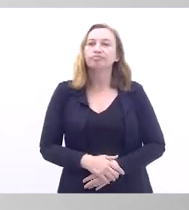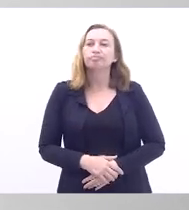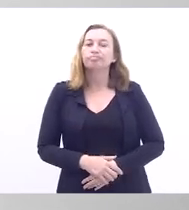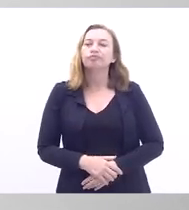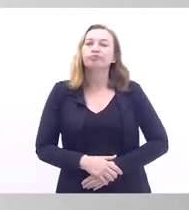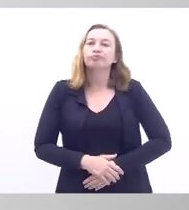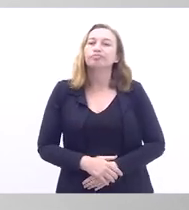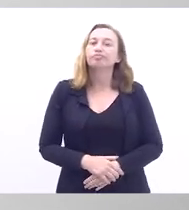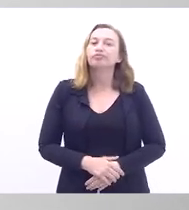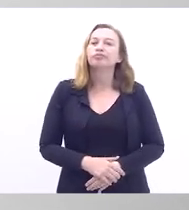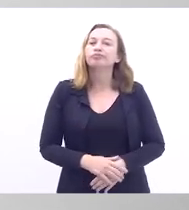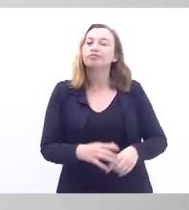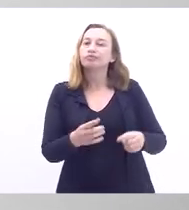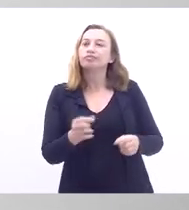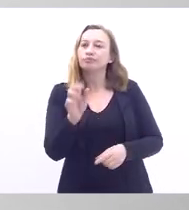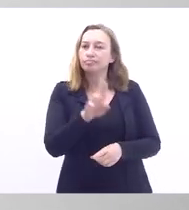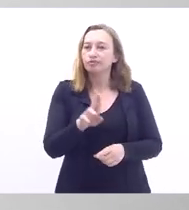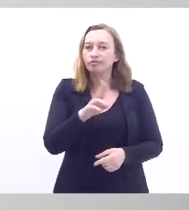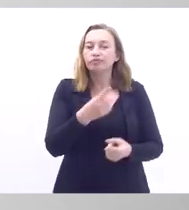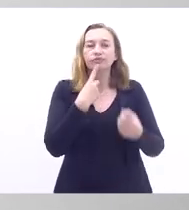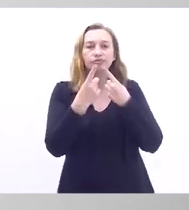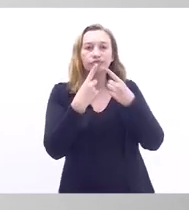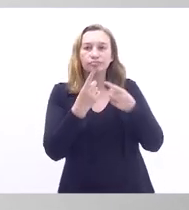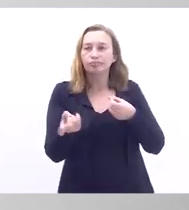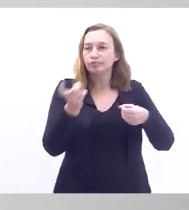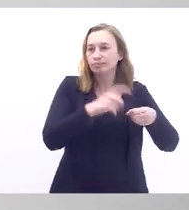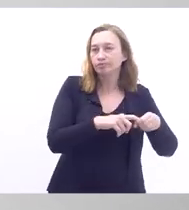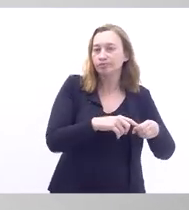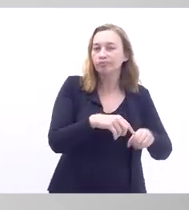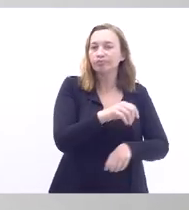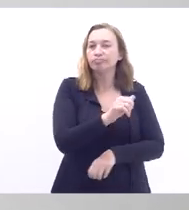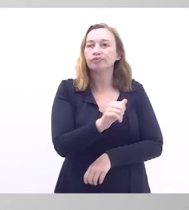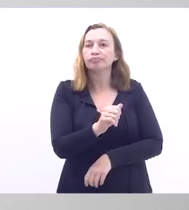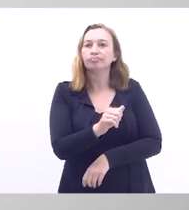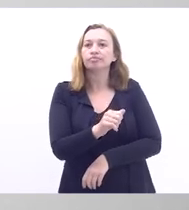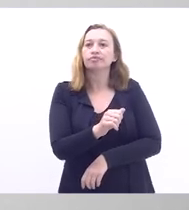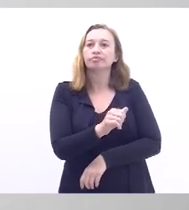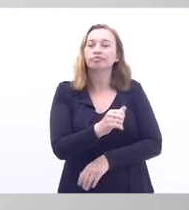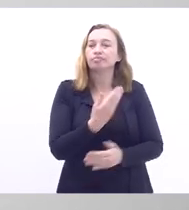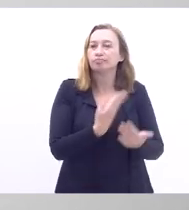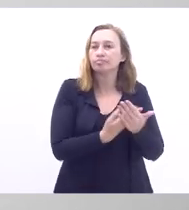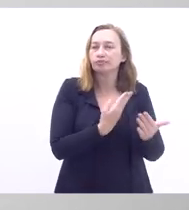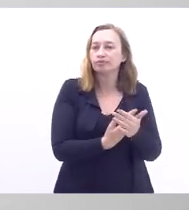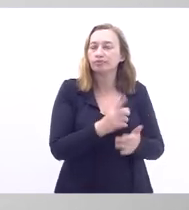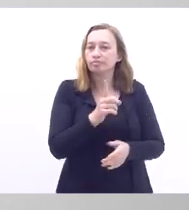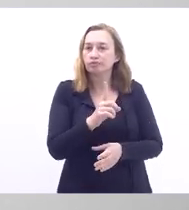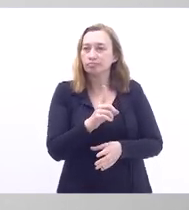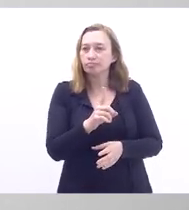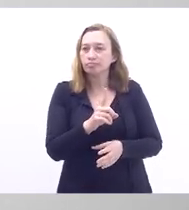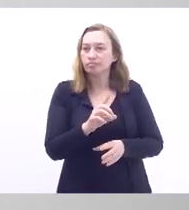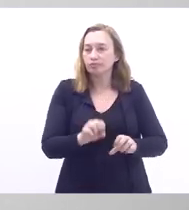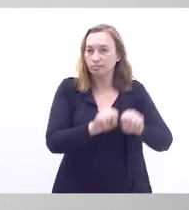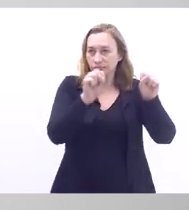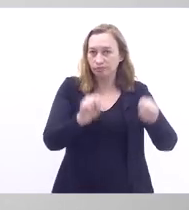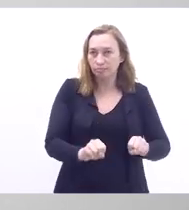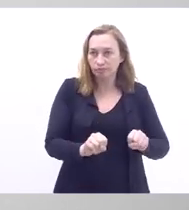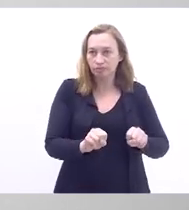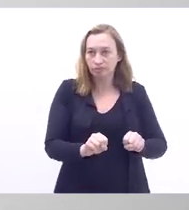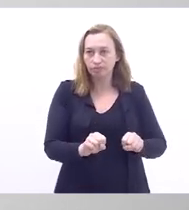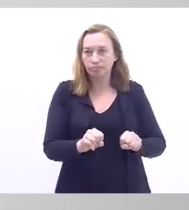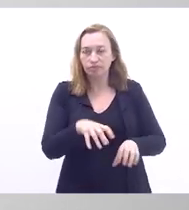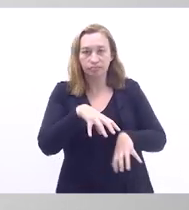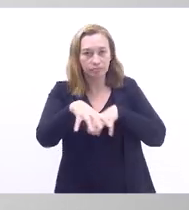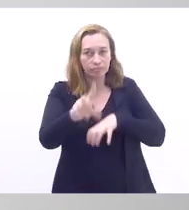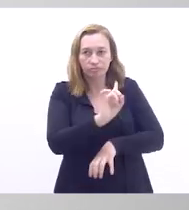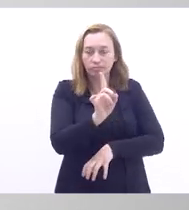levar criou também a volta às aulas e aqui esclarecendo que não estamos no sistema e até um sistema presidencial